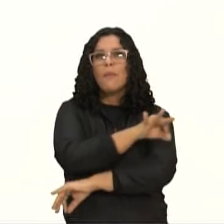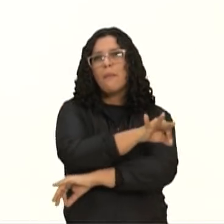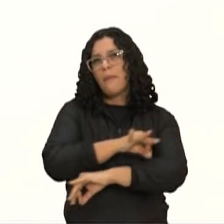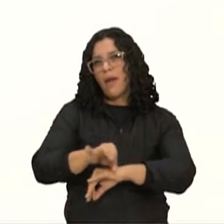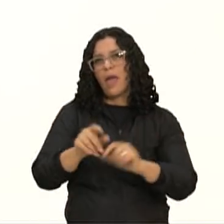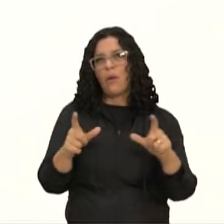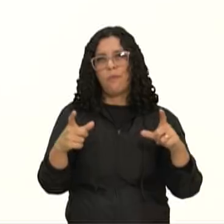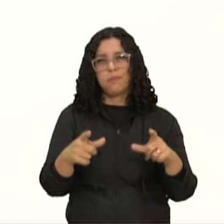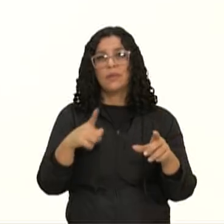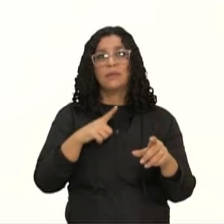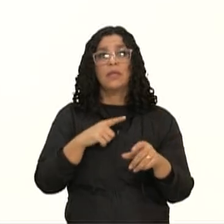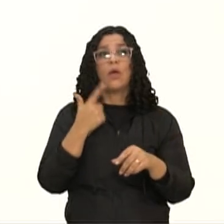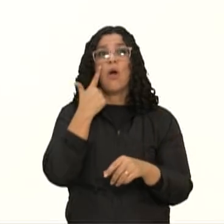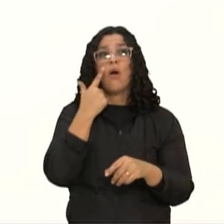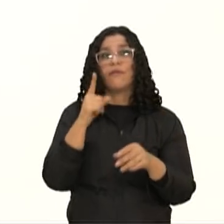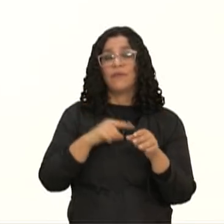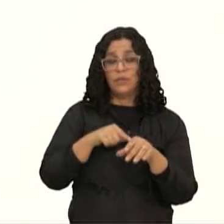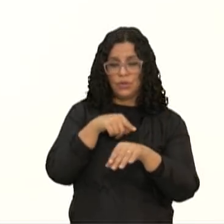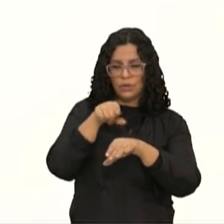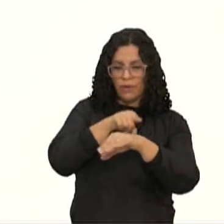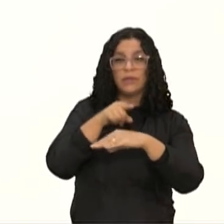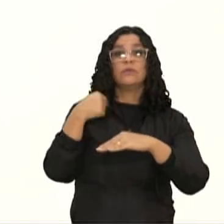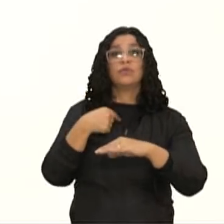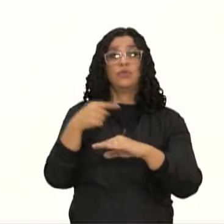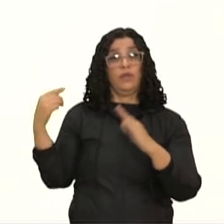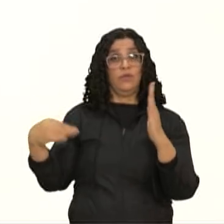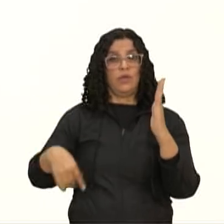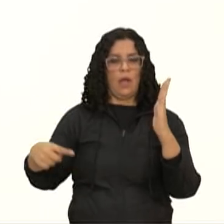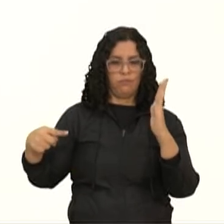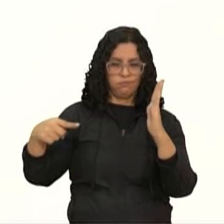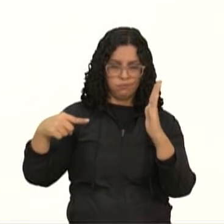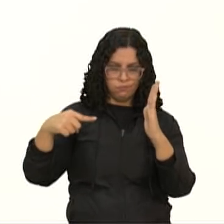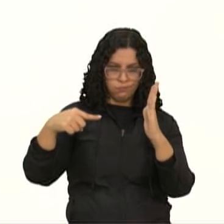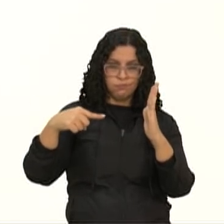de 50 graus. Percebam que passa por essa peça de